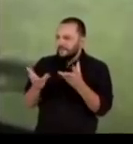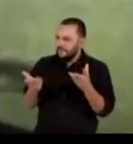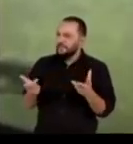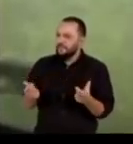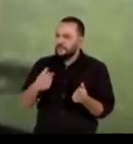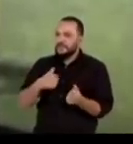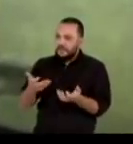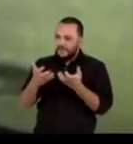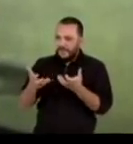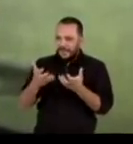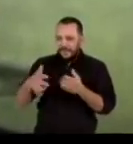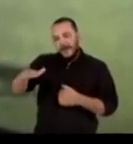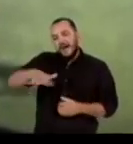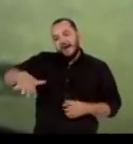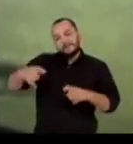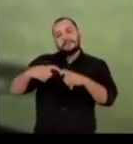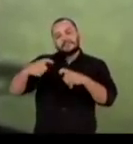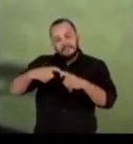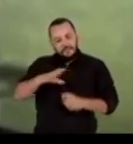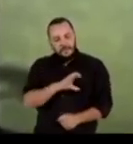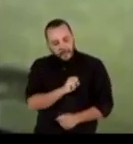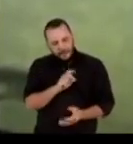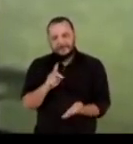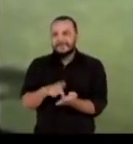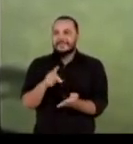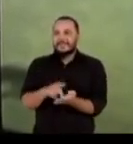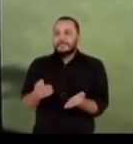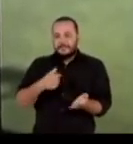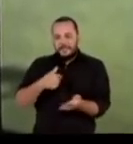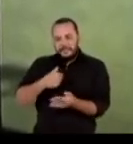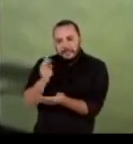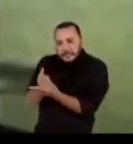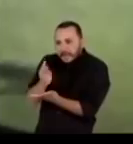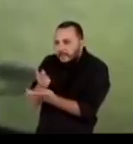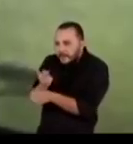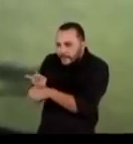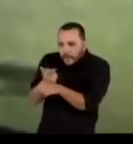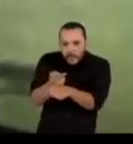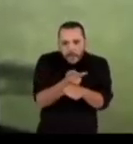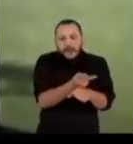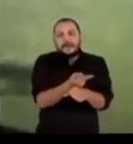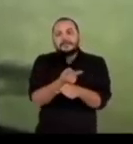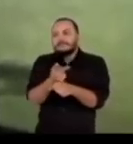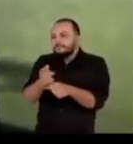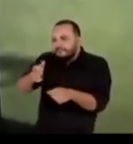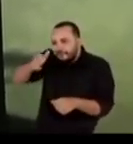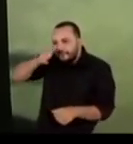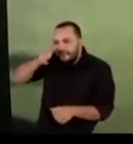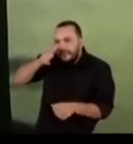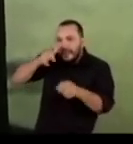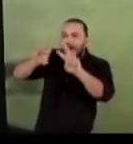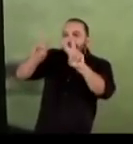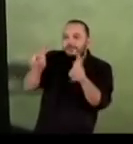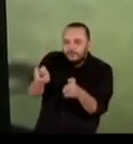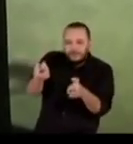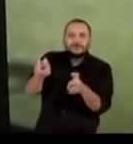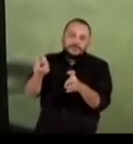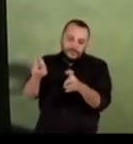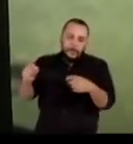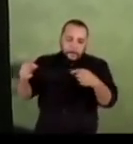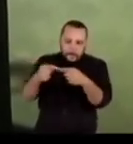quero seguir a parte de medicina, então eu estou sempre procurando assistir algumas coisas para